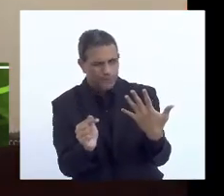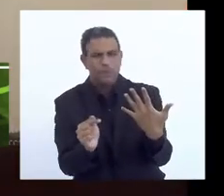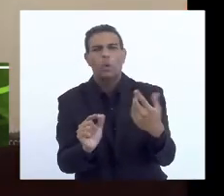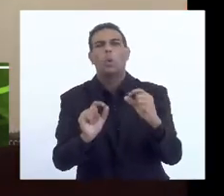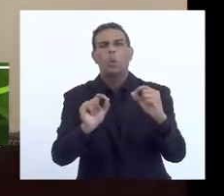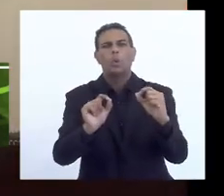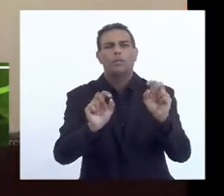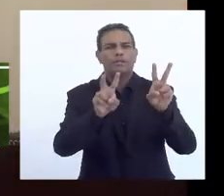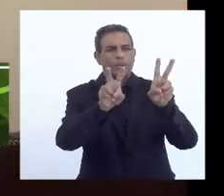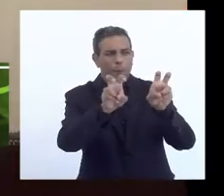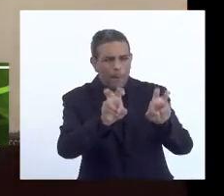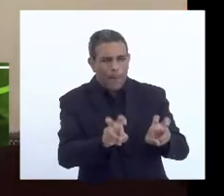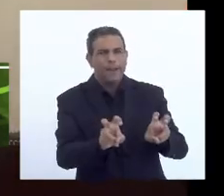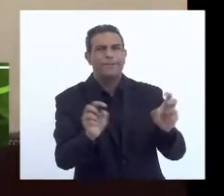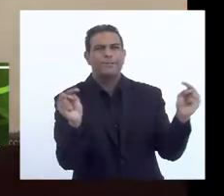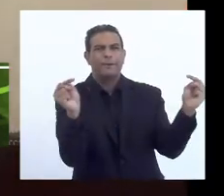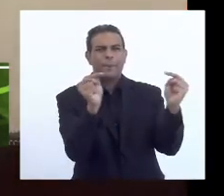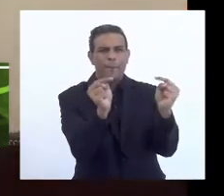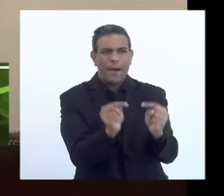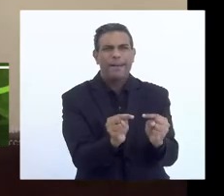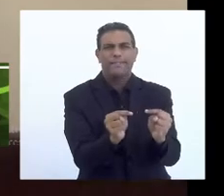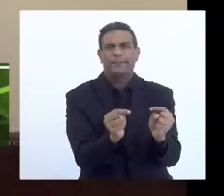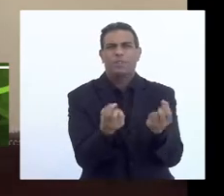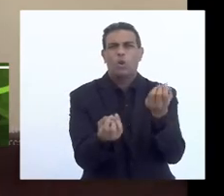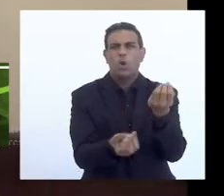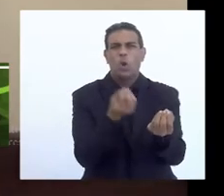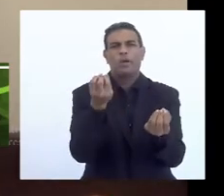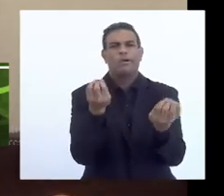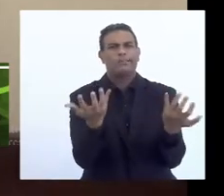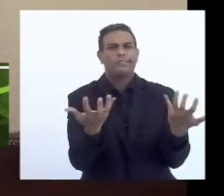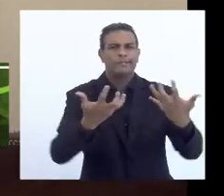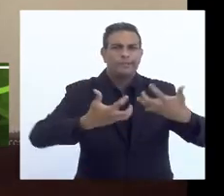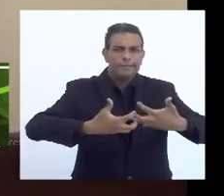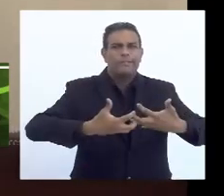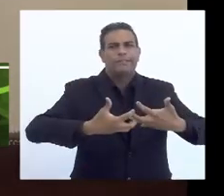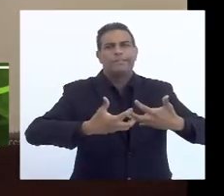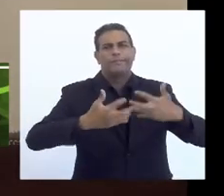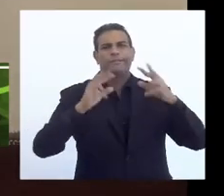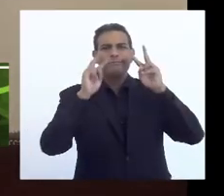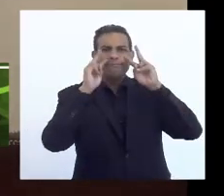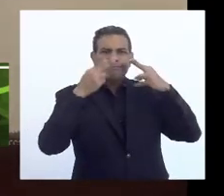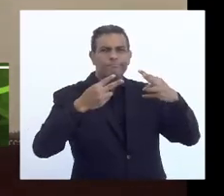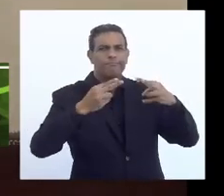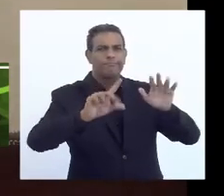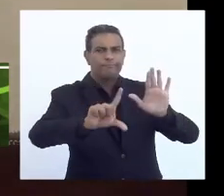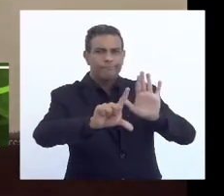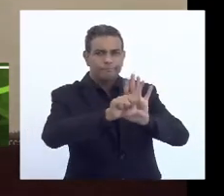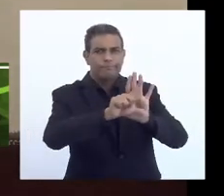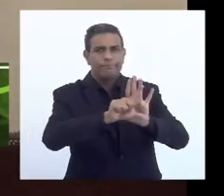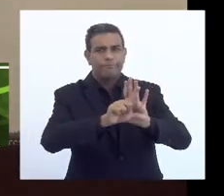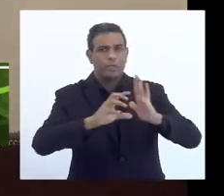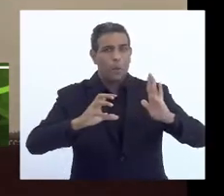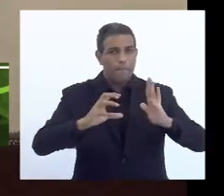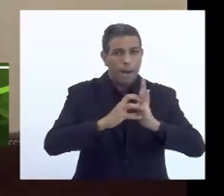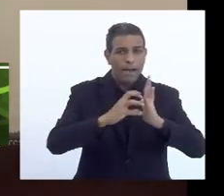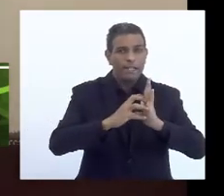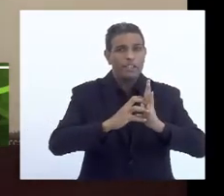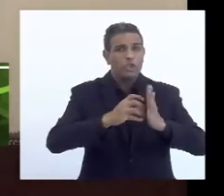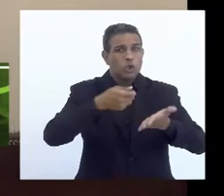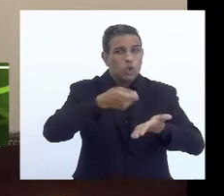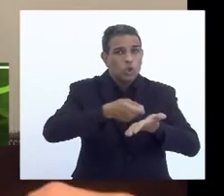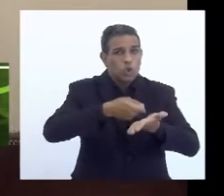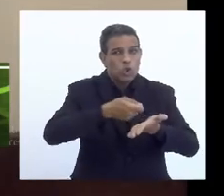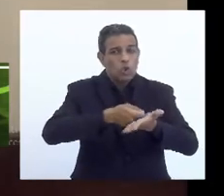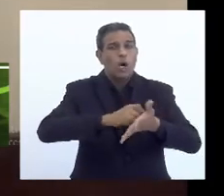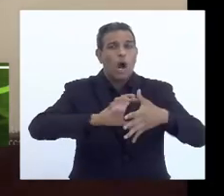de outras definições e de outras interferências, inclusive, na lei dos partidos, obrigando que a lei dos